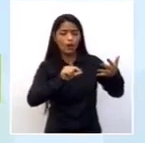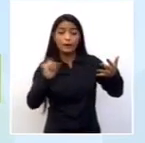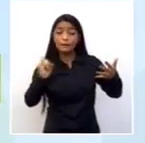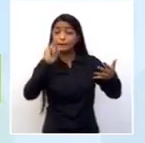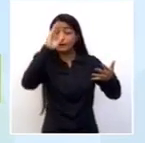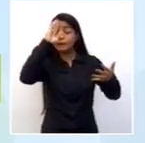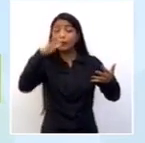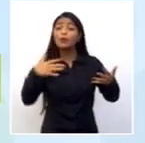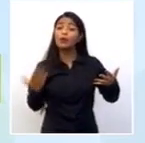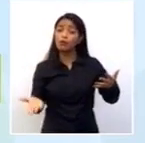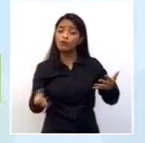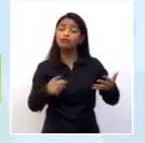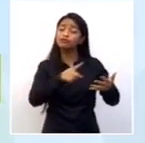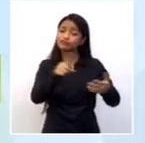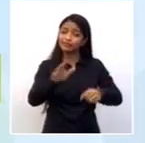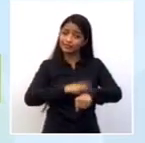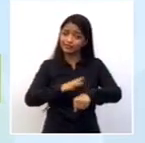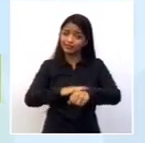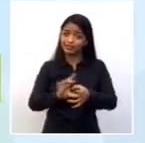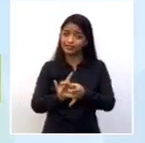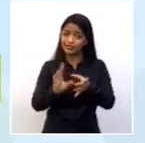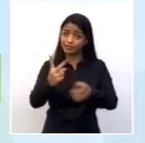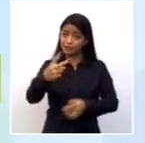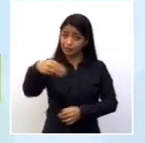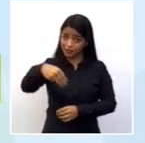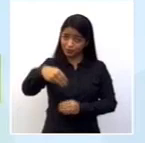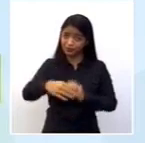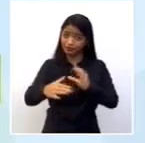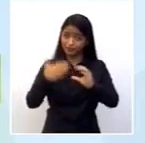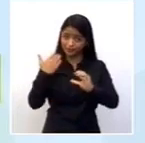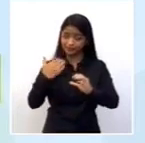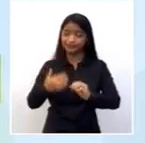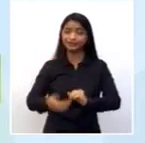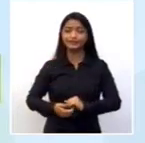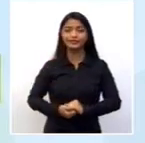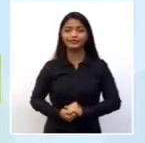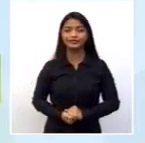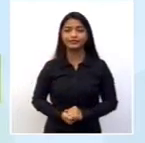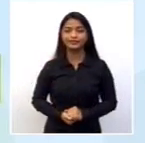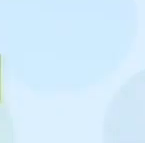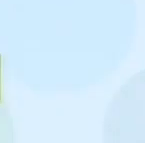pelo documento. Vocês terão 2 minutos para realizar essa atividade.